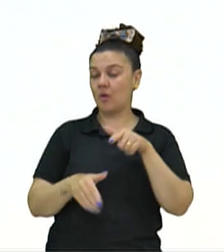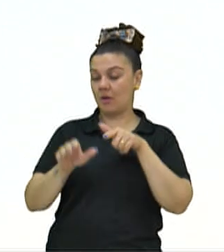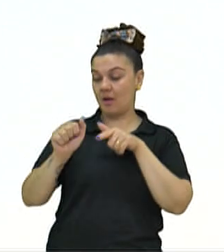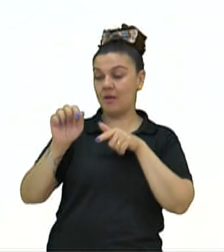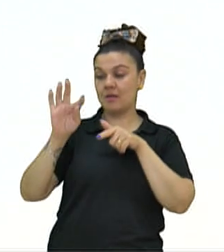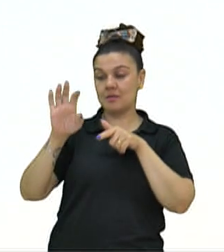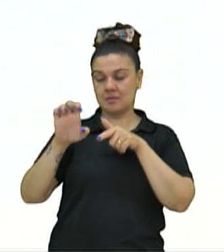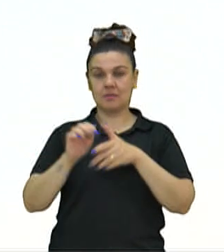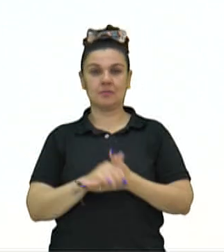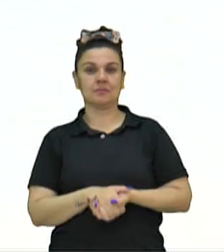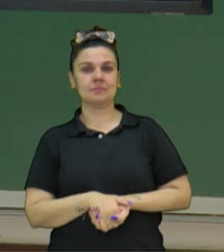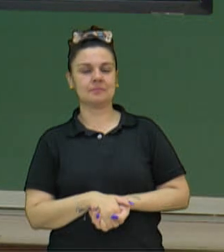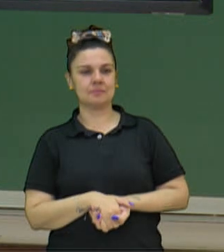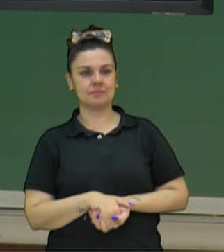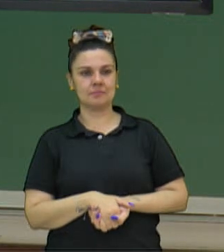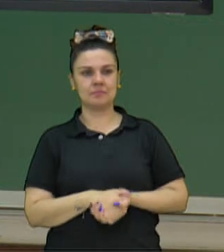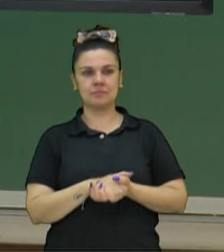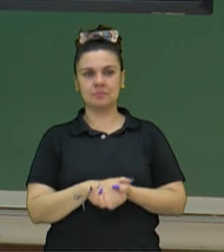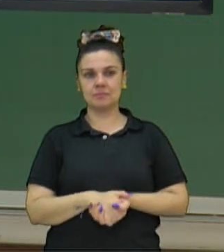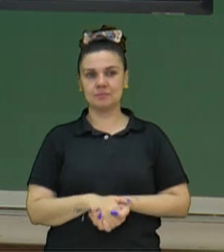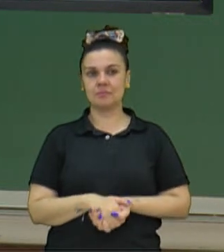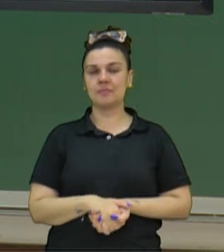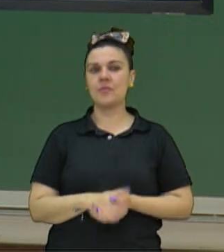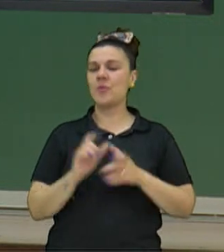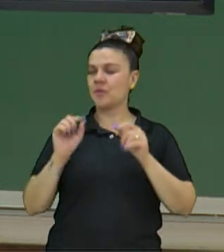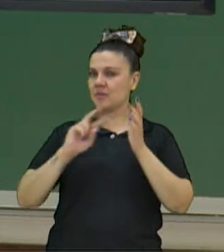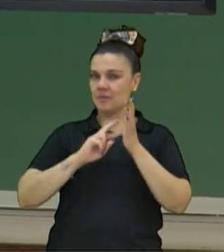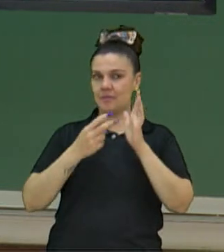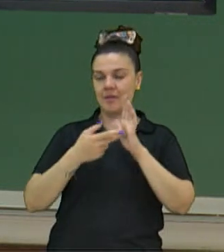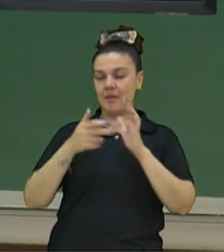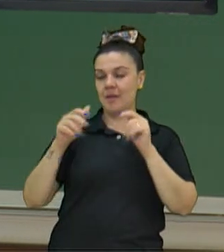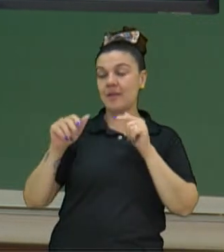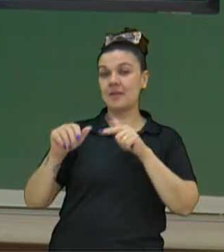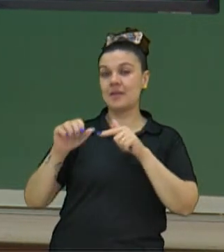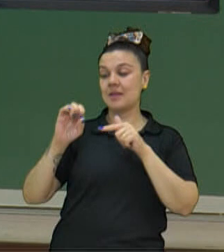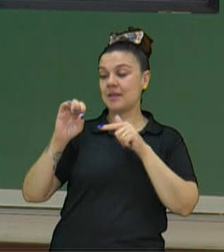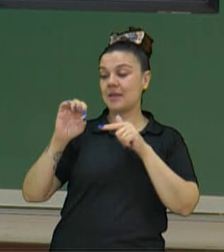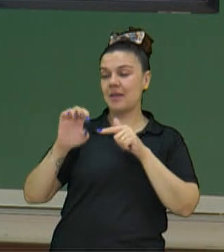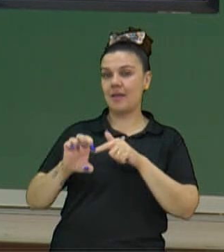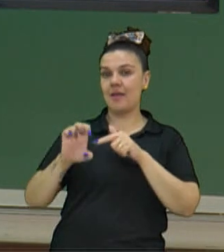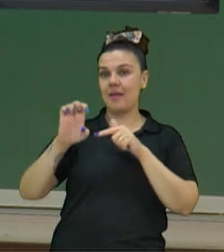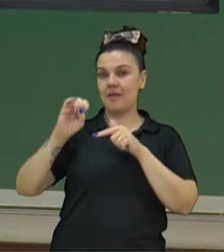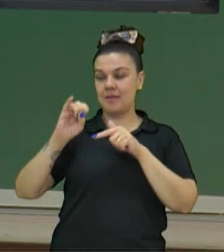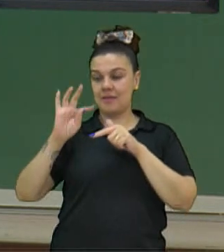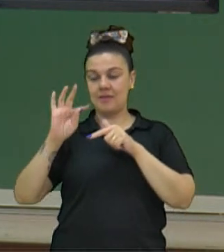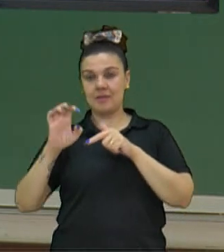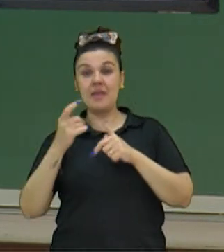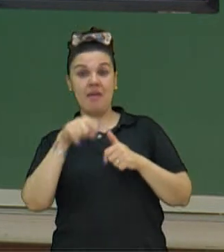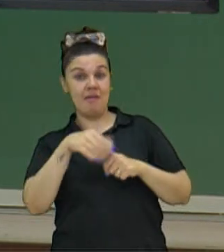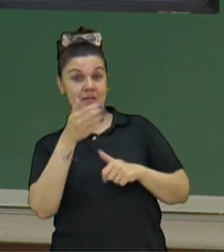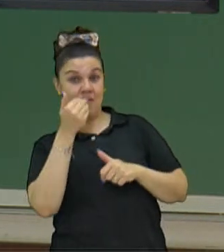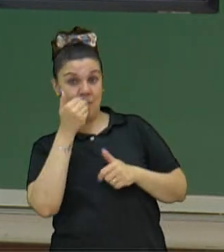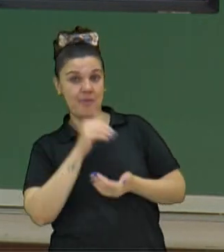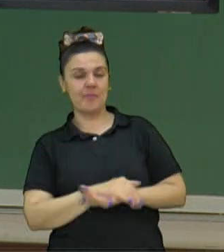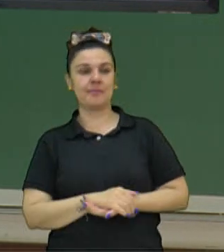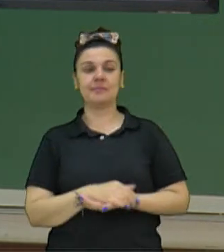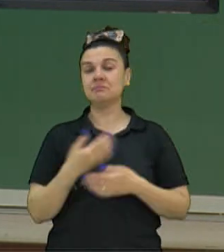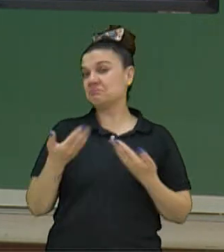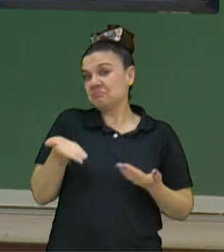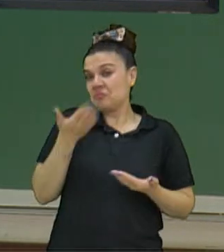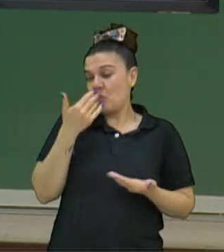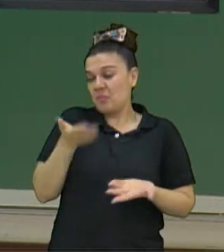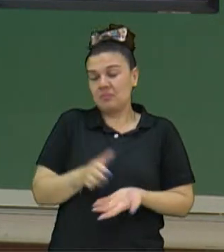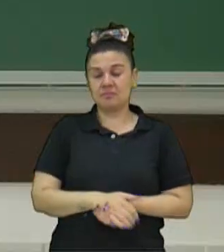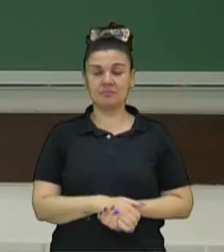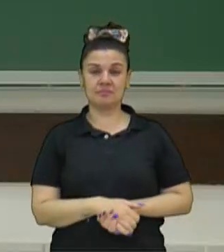verbo ate no passado, né? E o presente dele, eat. Lembra? O verbo comer aqui. Então, ele comeu.